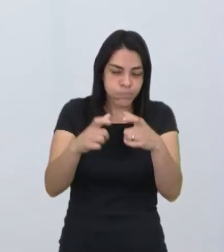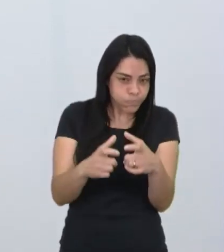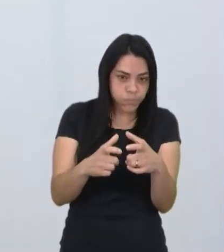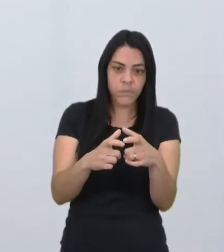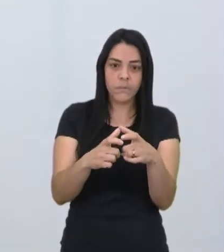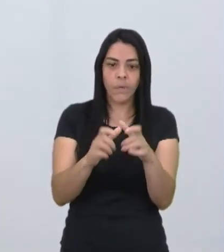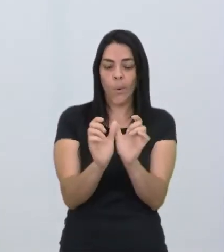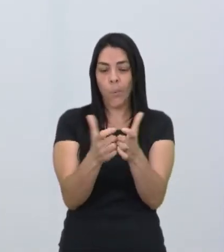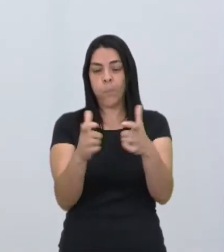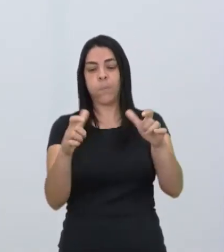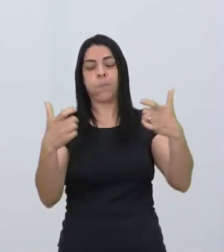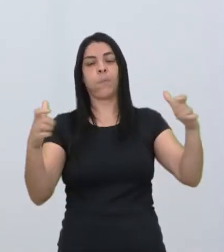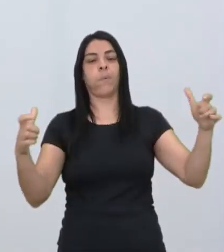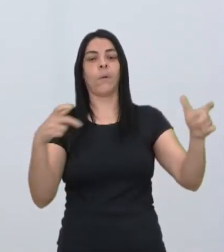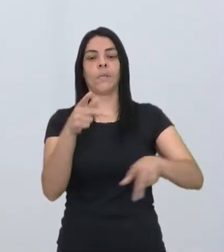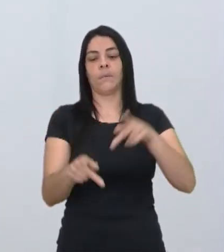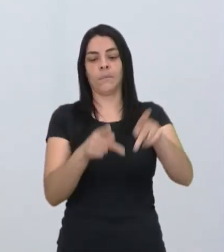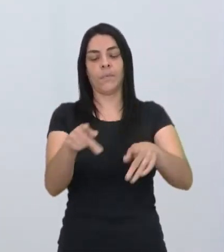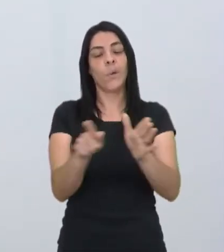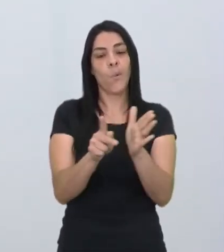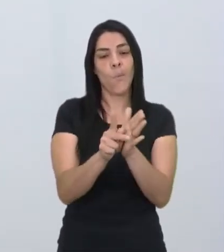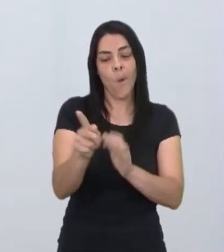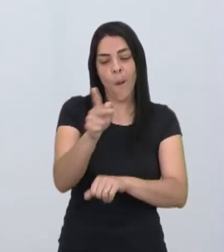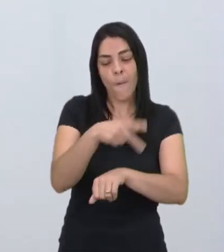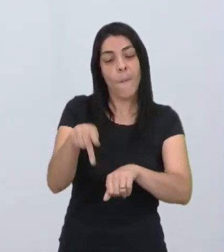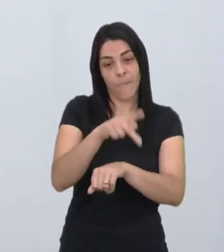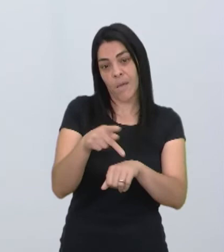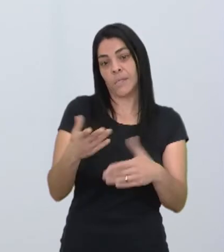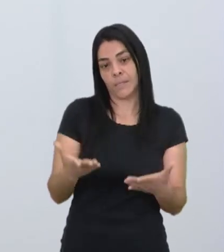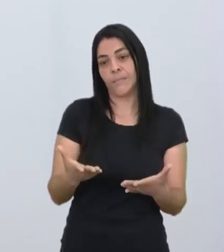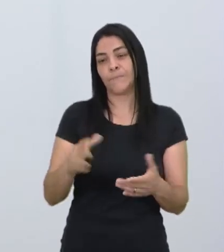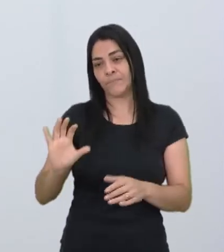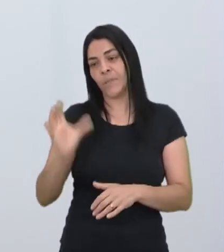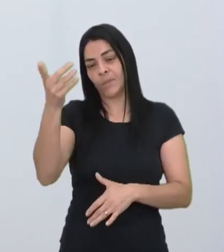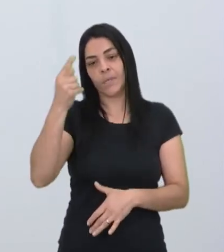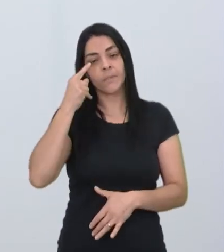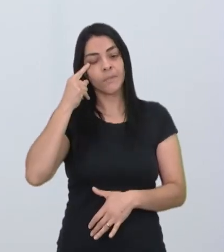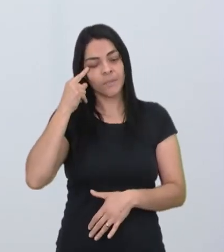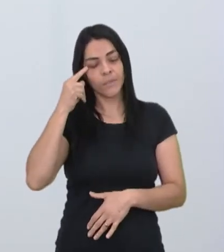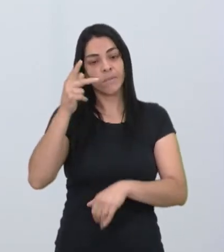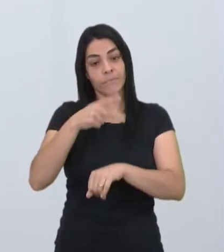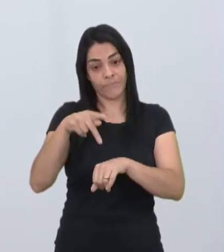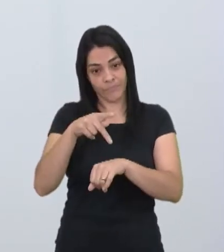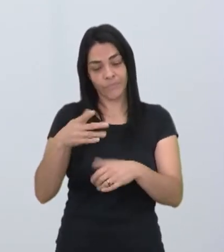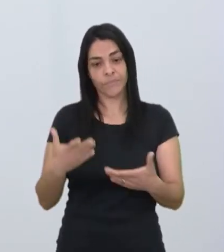no seu país, né, no caso a China, evitando aí